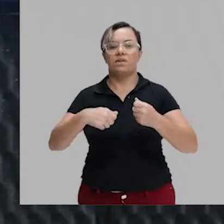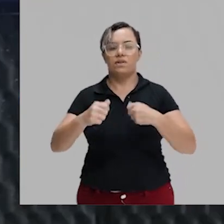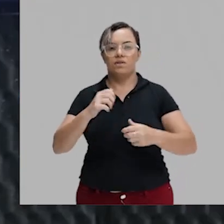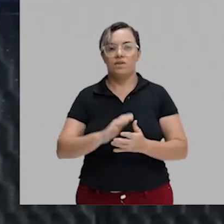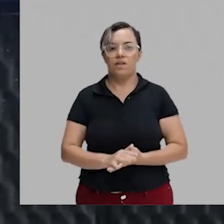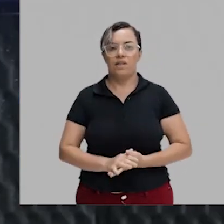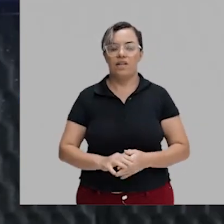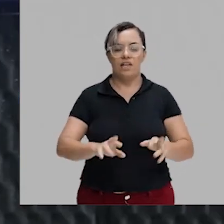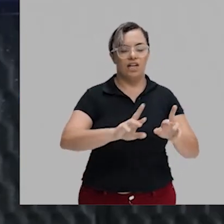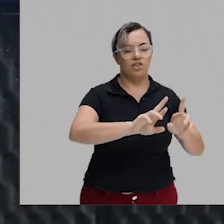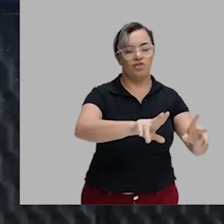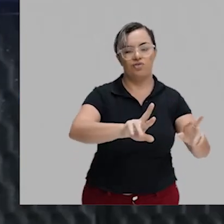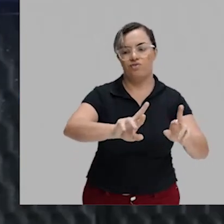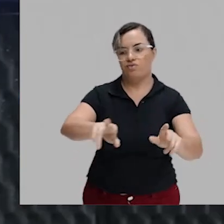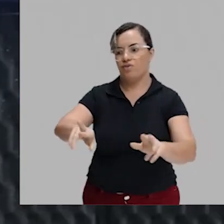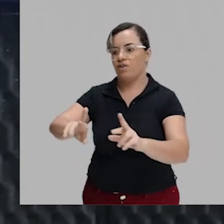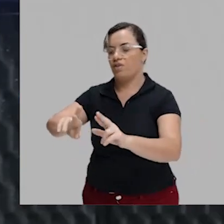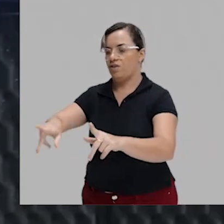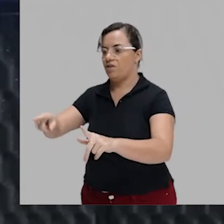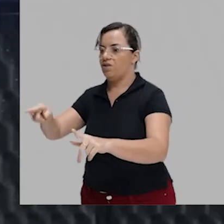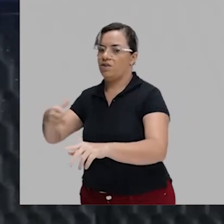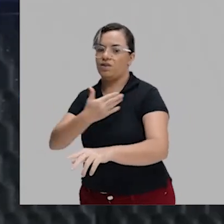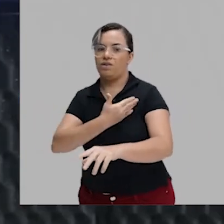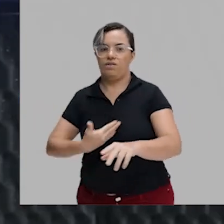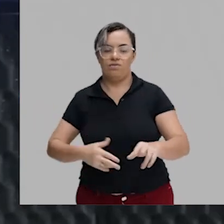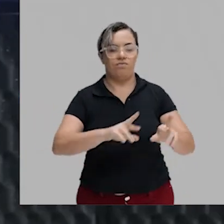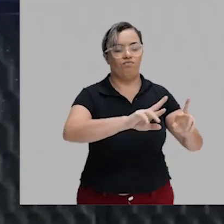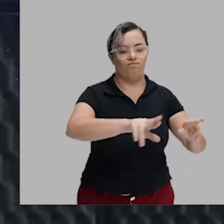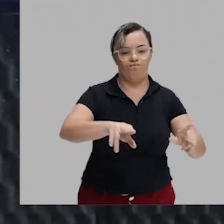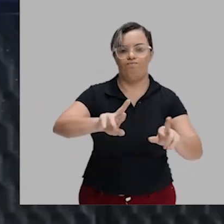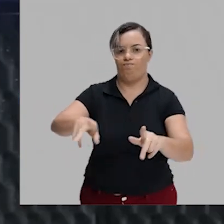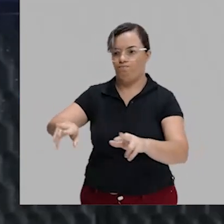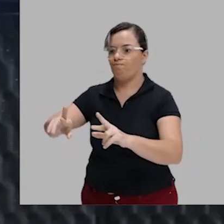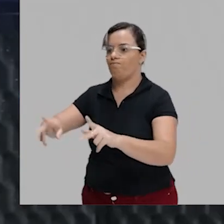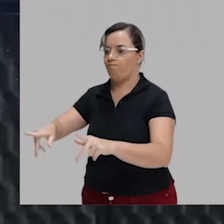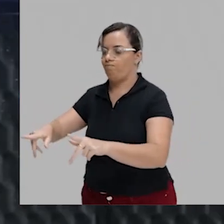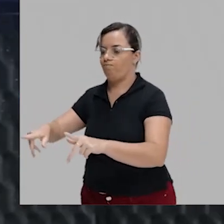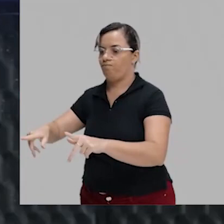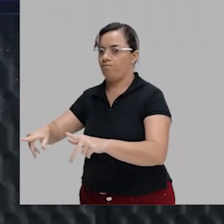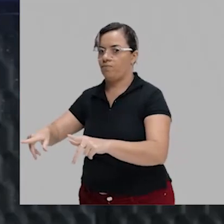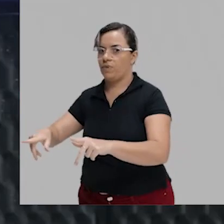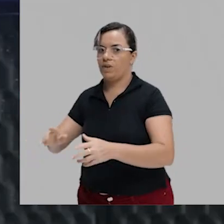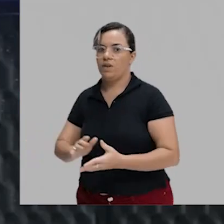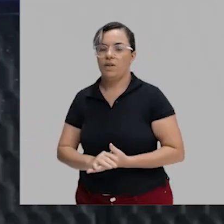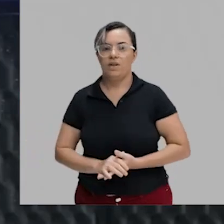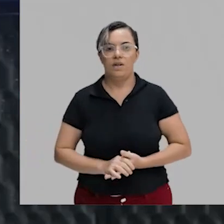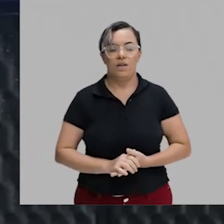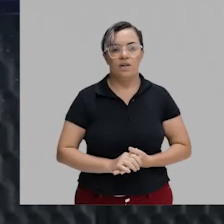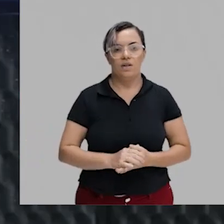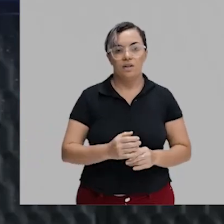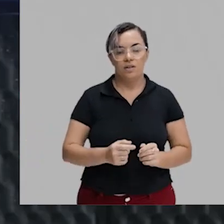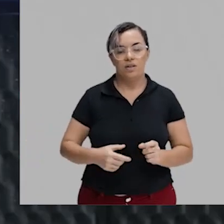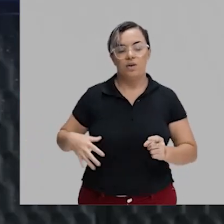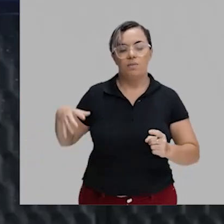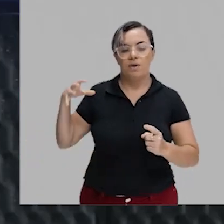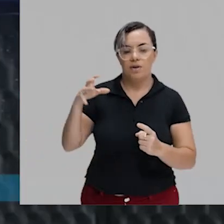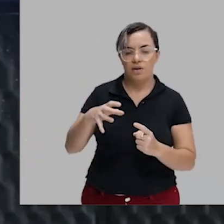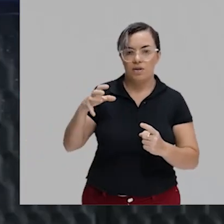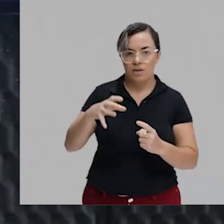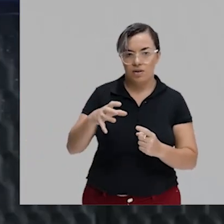ele é heterogêneo. Cada estado vai adotar uma prática específica dessa política econômica dos tempos